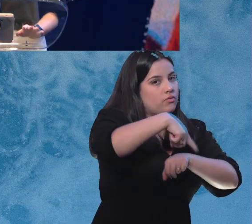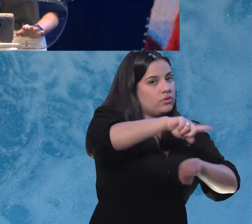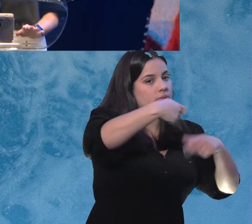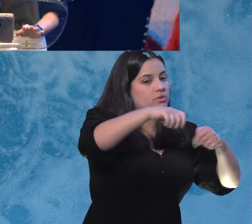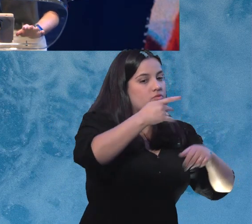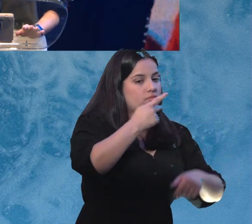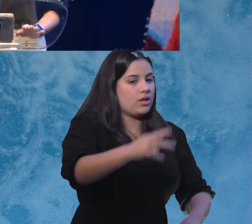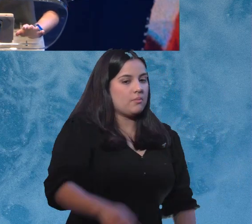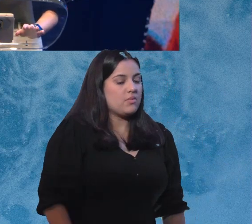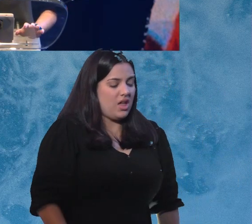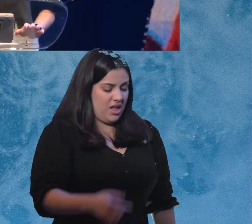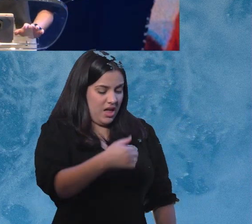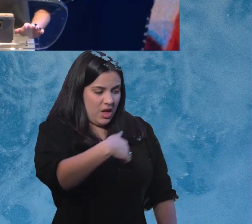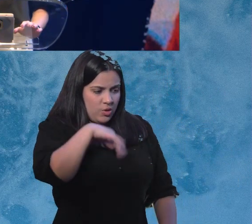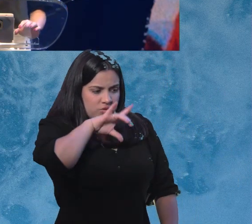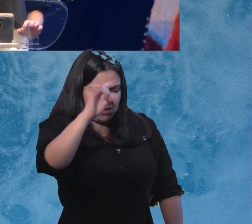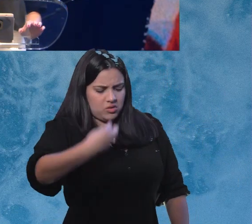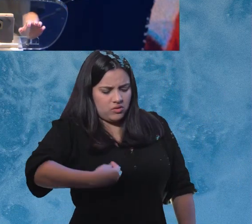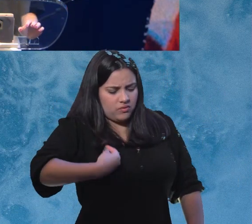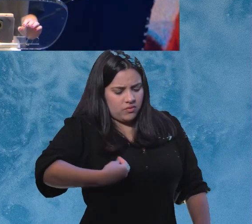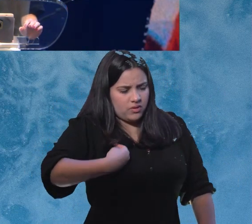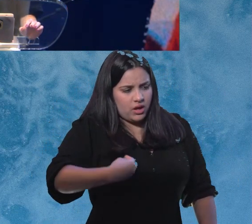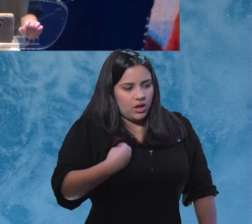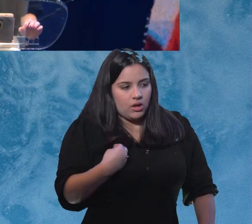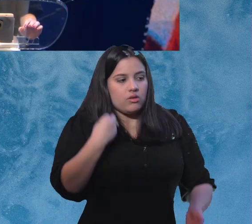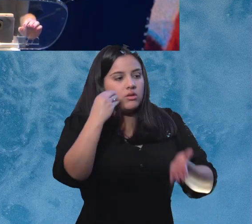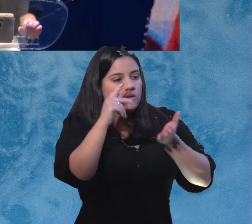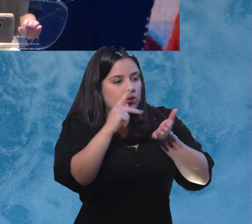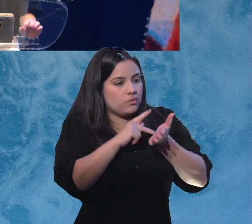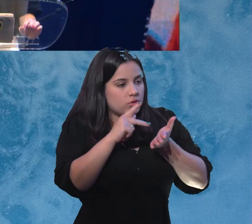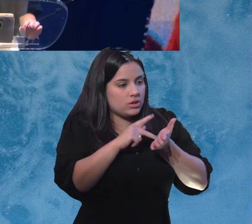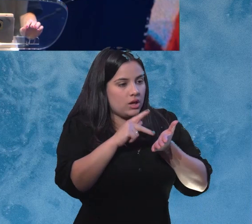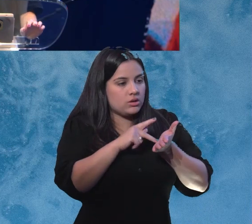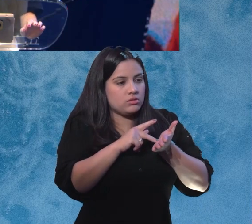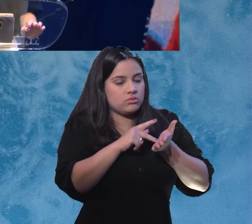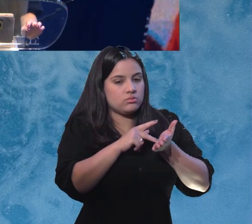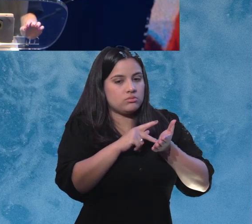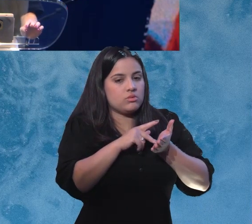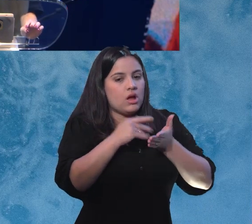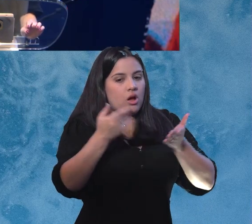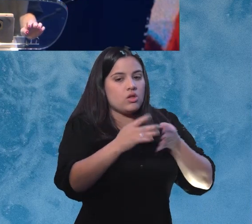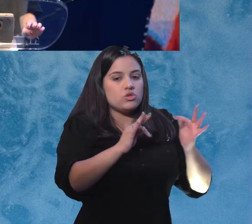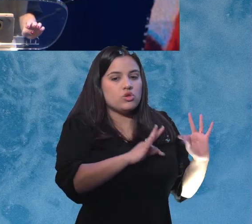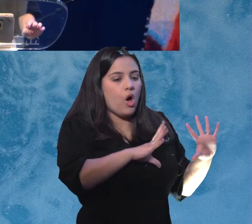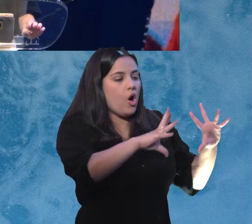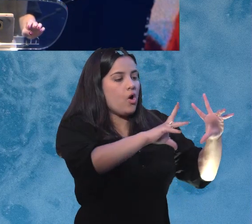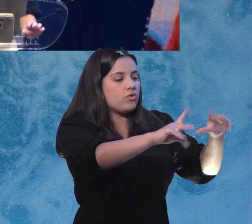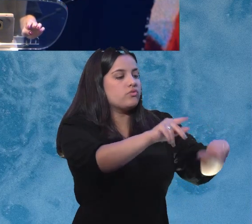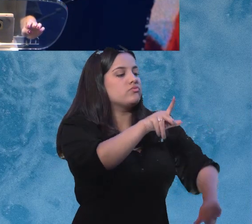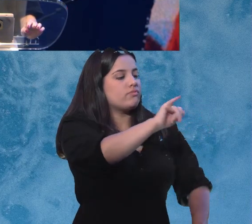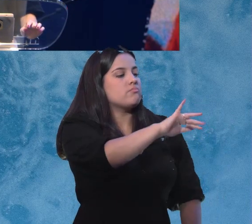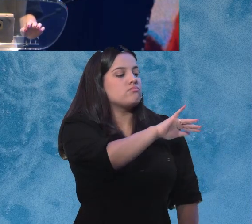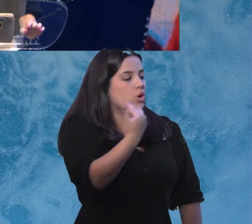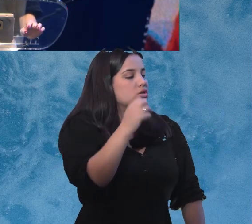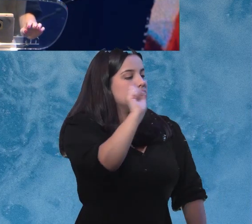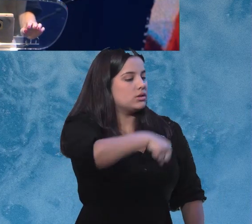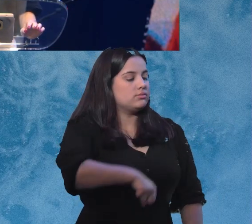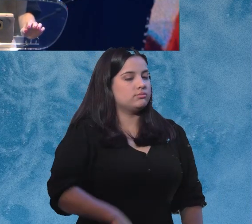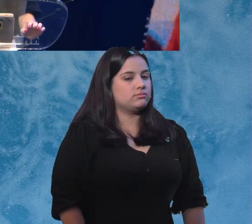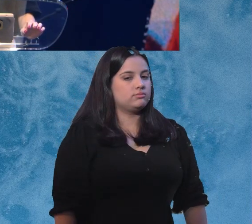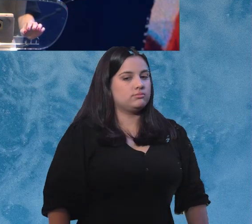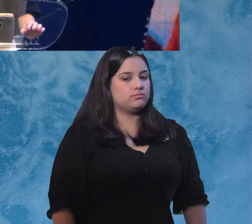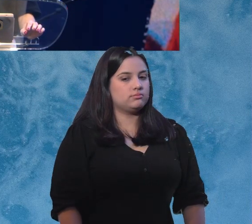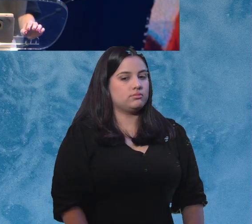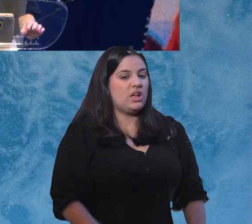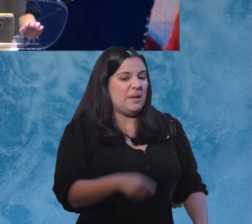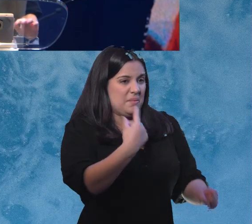declara o Senhor, farei com vocês exatamente aquilo que eu os ouvi dizerem. Todos vocês cairão mortos neste deserto. Uma